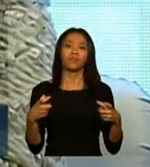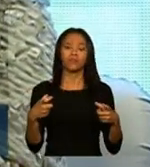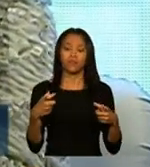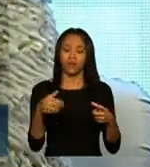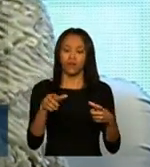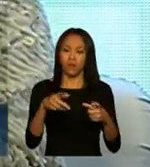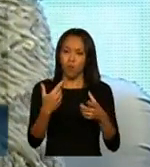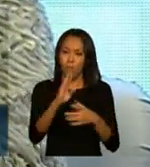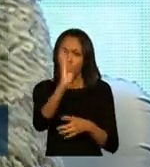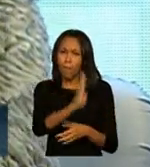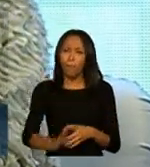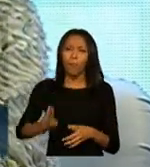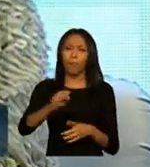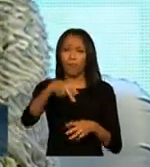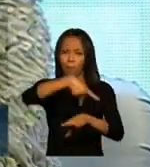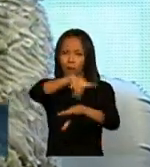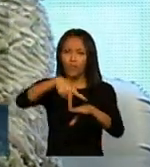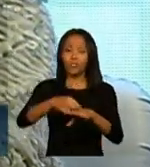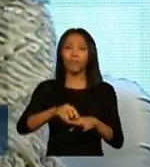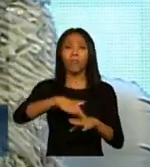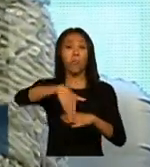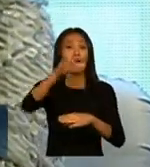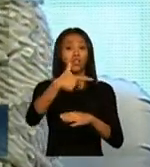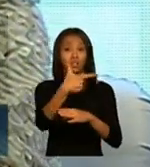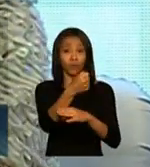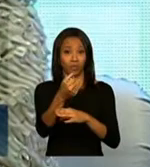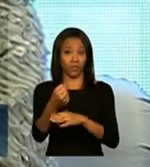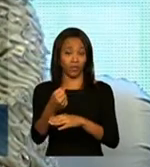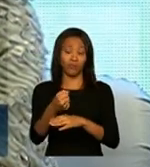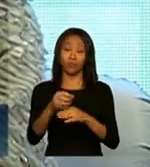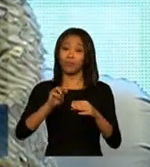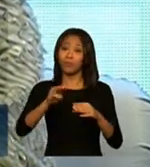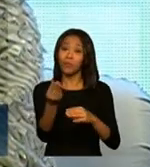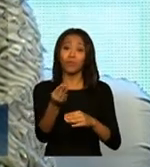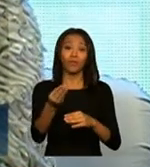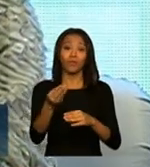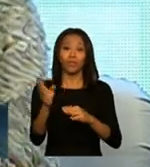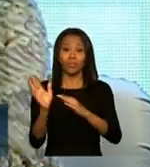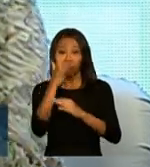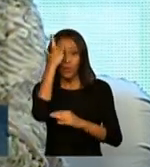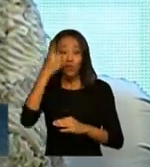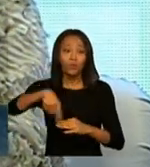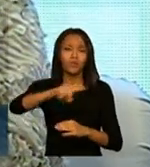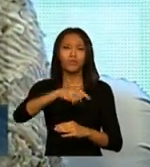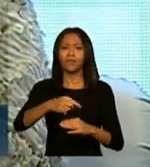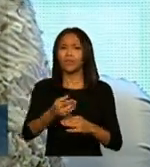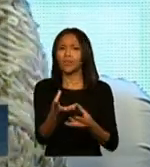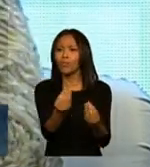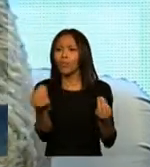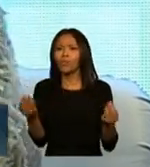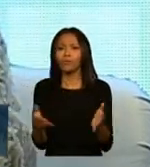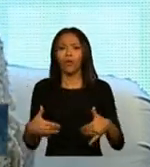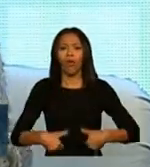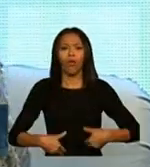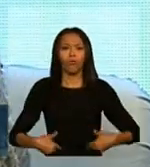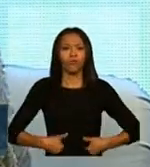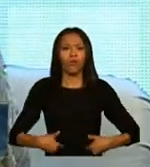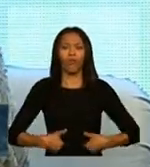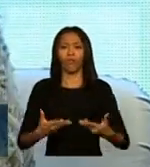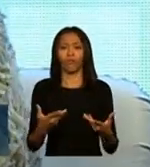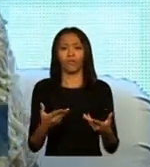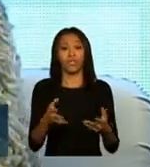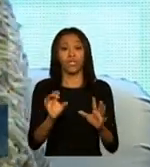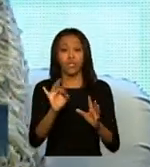Brasil, um país de 200 milhões de habitantes, onde milhões e milhões passavam fome, fazer um programa que sirva para uma